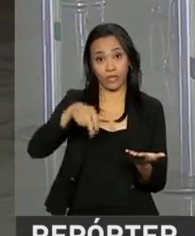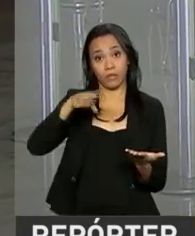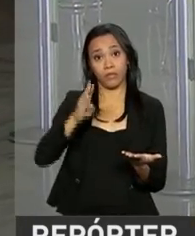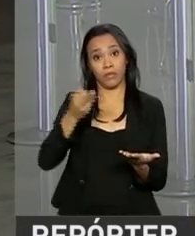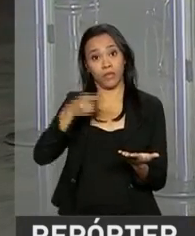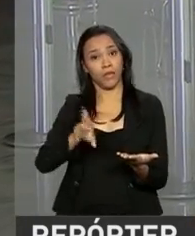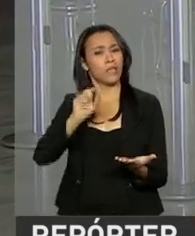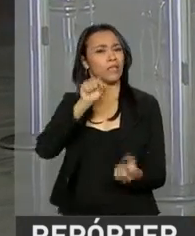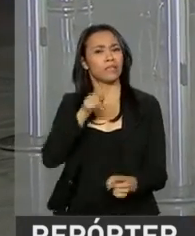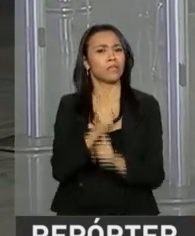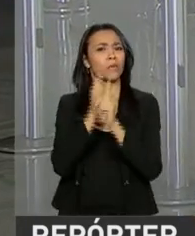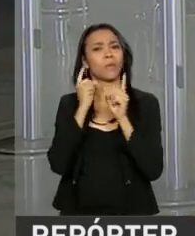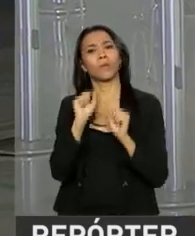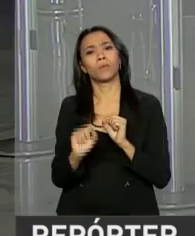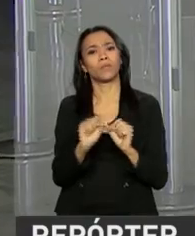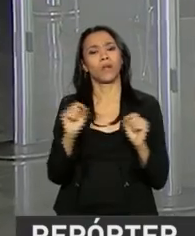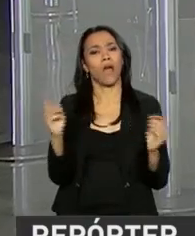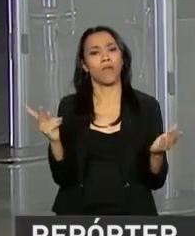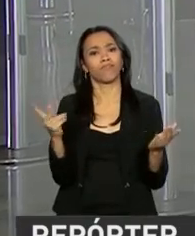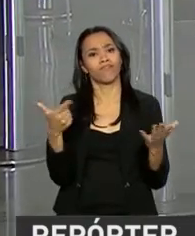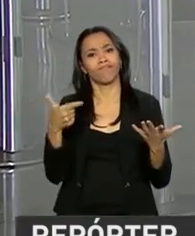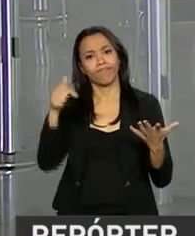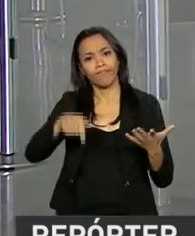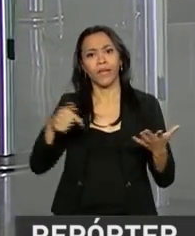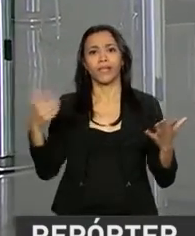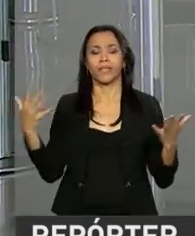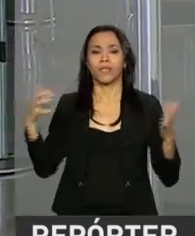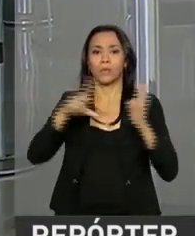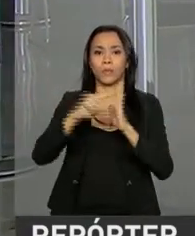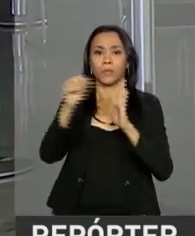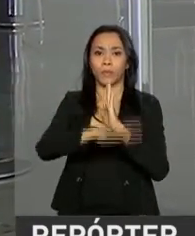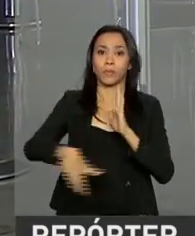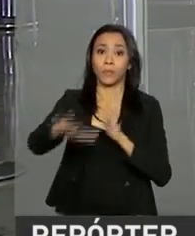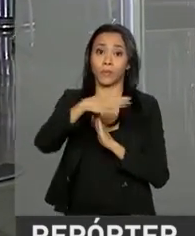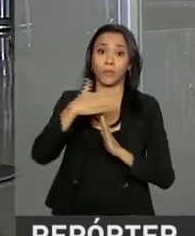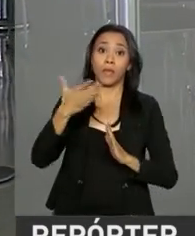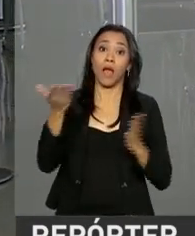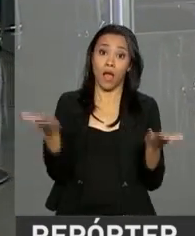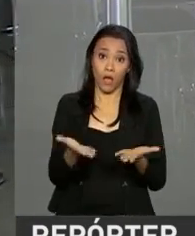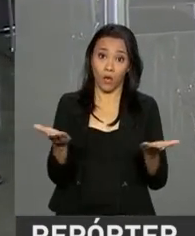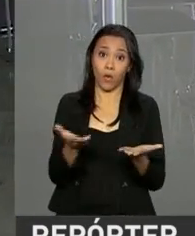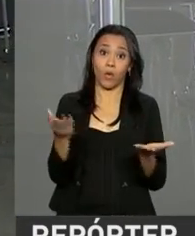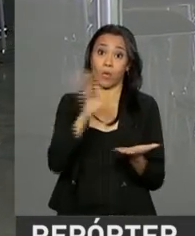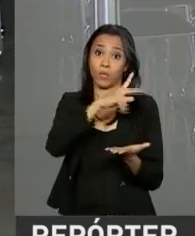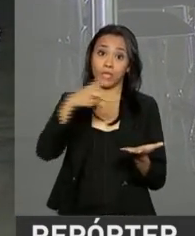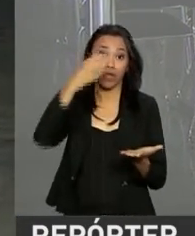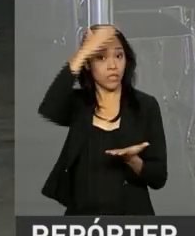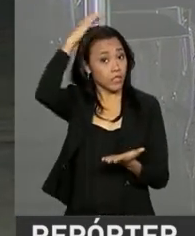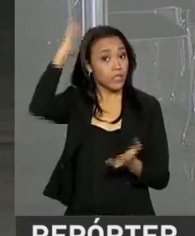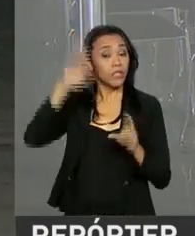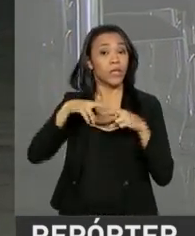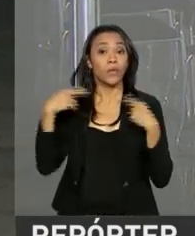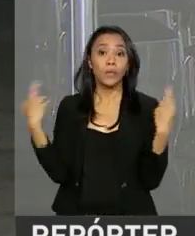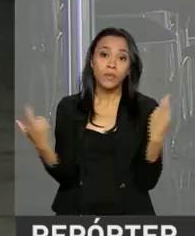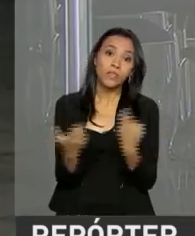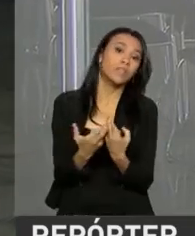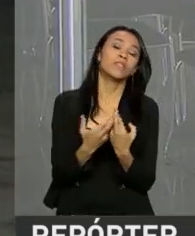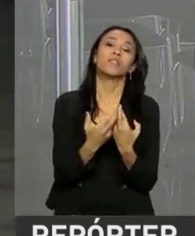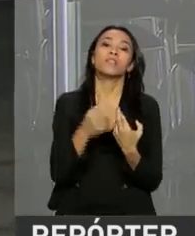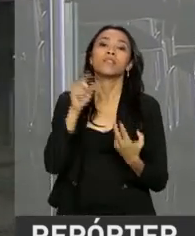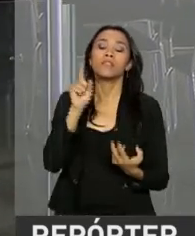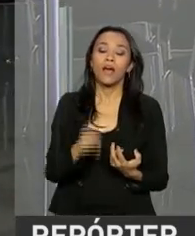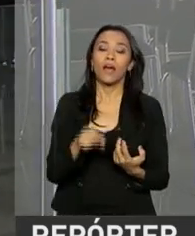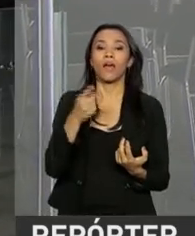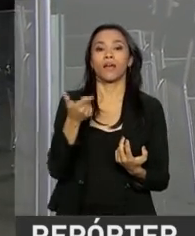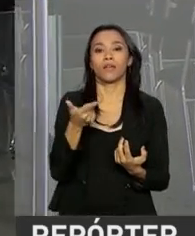esses encontros estão ocorrendo aqui no palácio do planalto por exemplo agora o preço o exercício está reunido com as bancadas parlamentares federais do